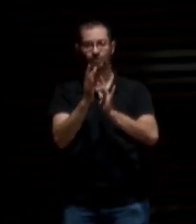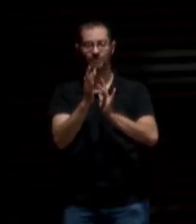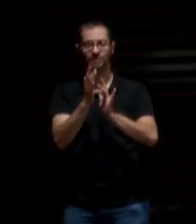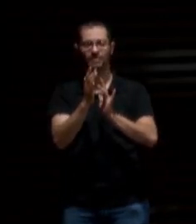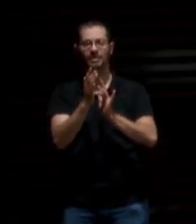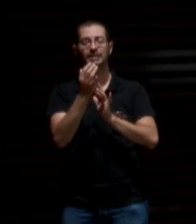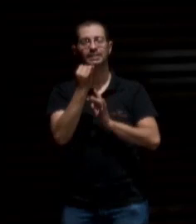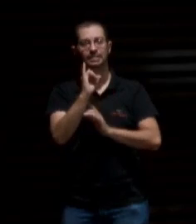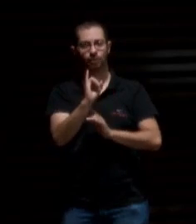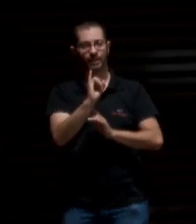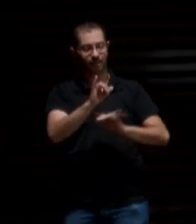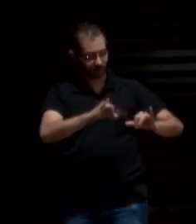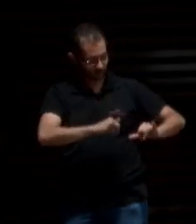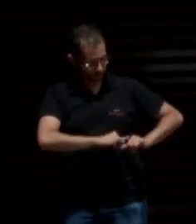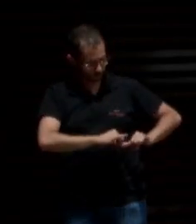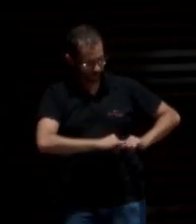seremos glorificados.